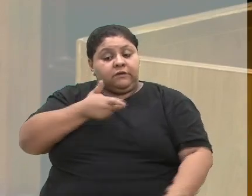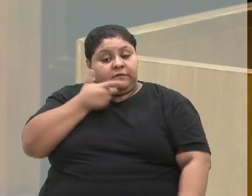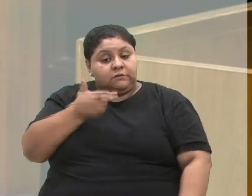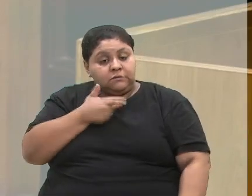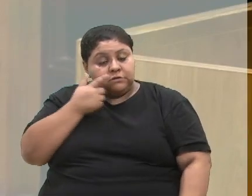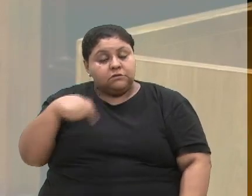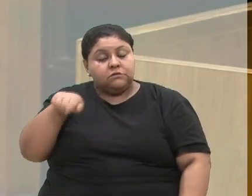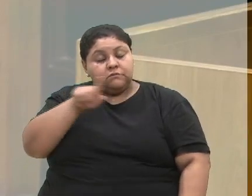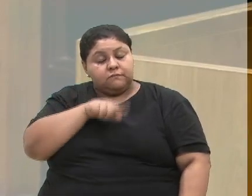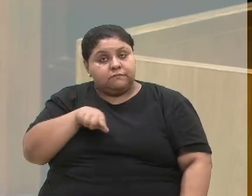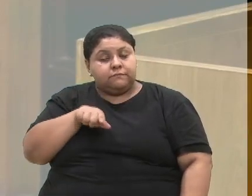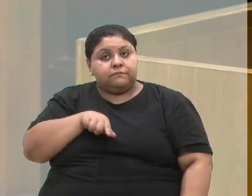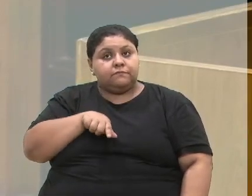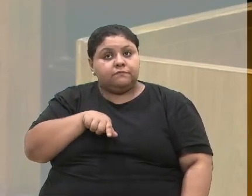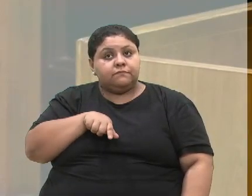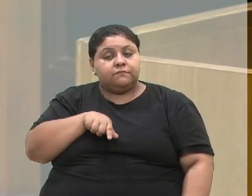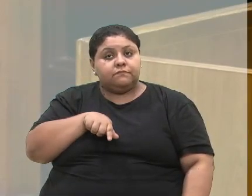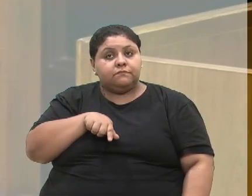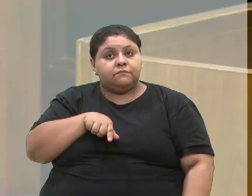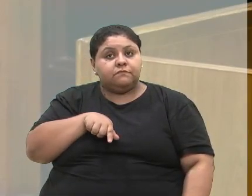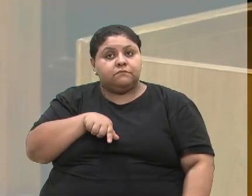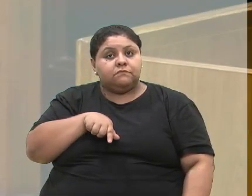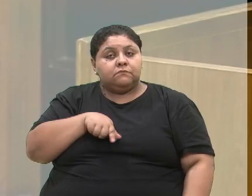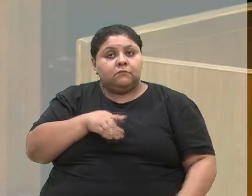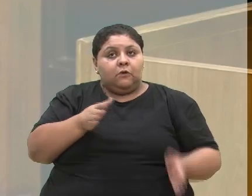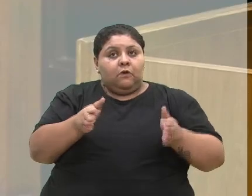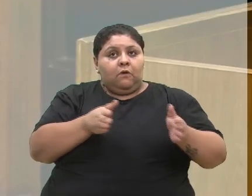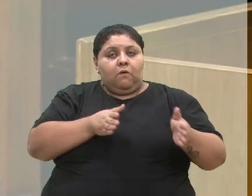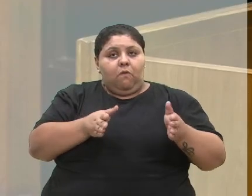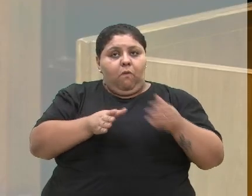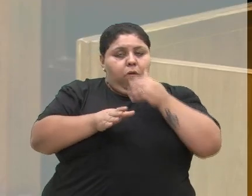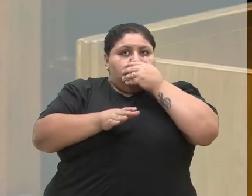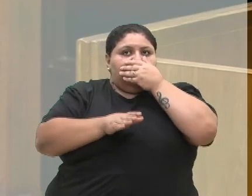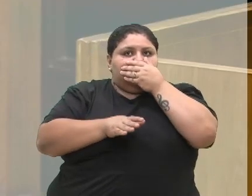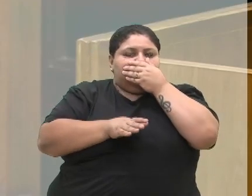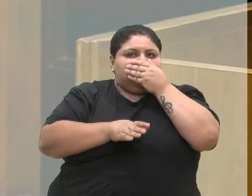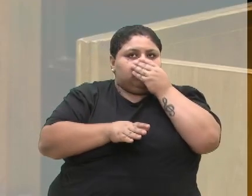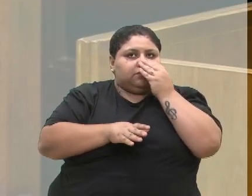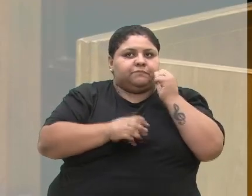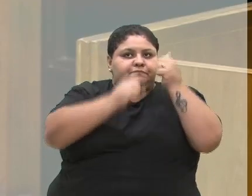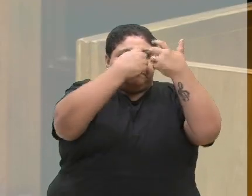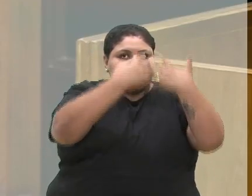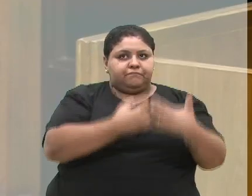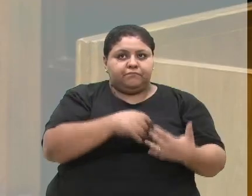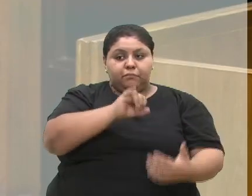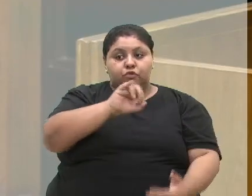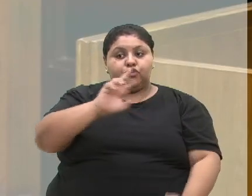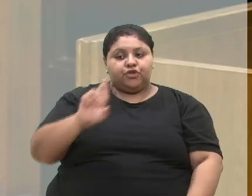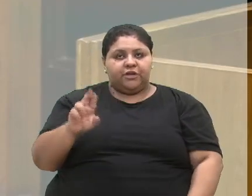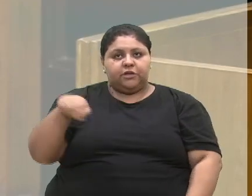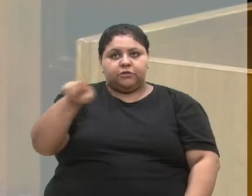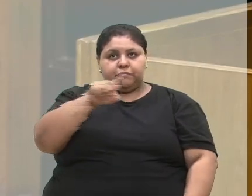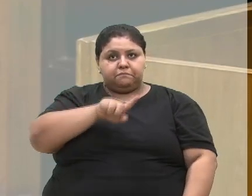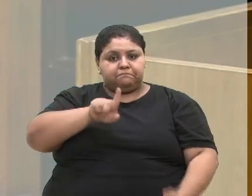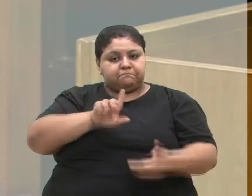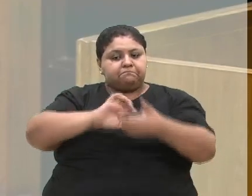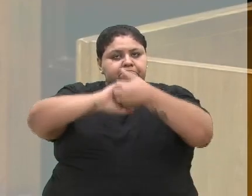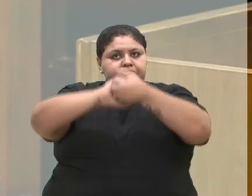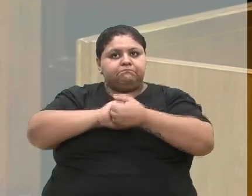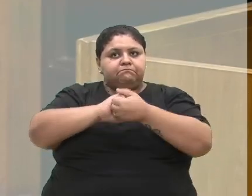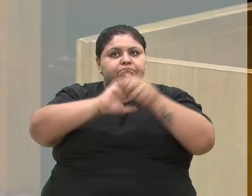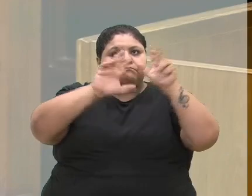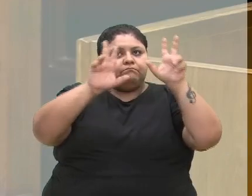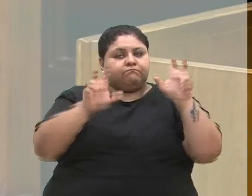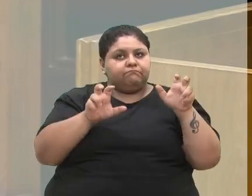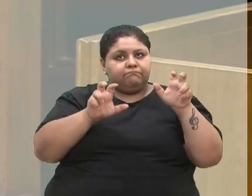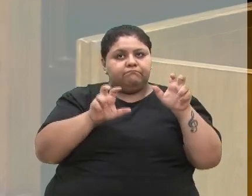porque nós estamos ainda no prazo da declaração do imposto de renda. Essa casa sempre foi muito parceira nesse assunto que